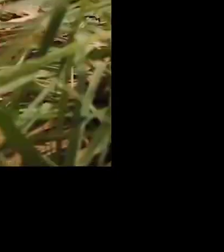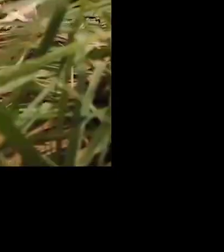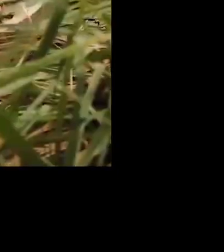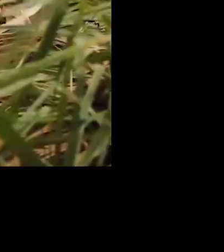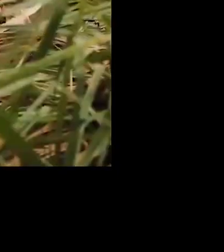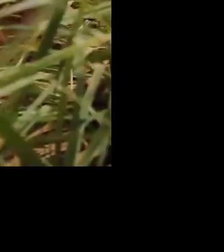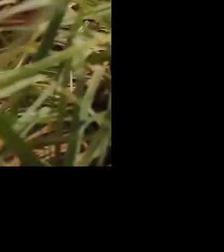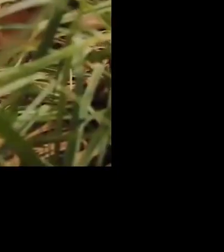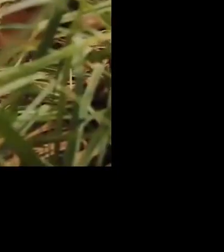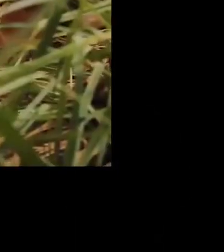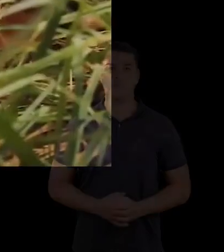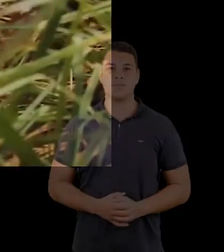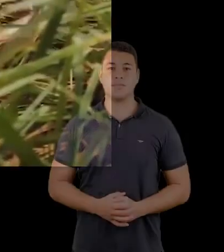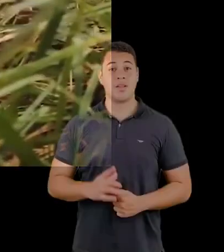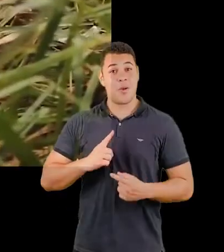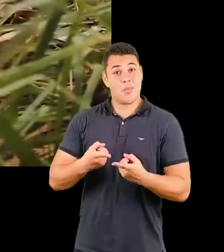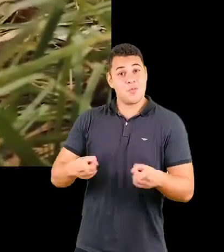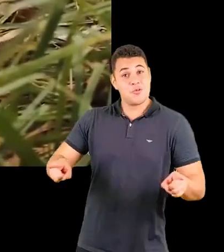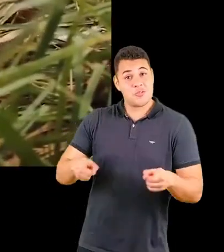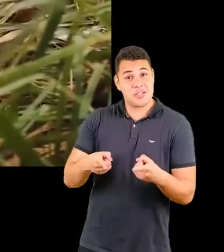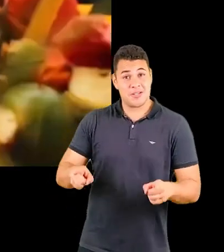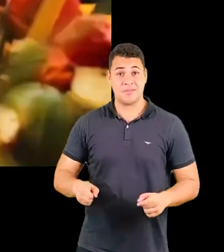cachimbo, enquanto outras dançam.